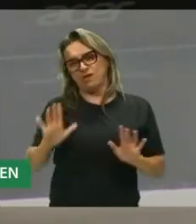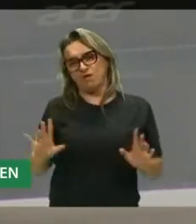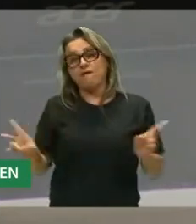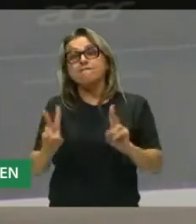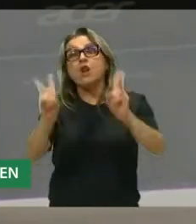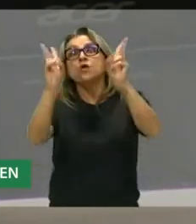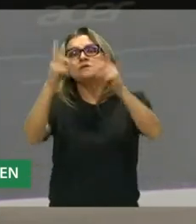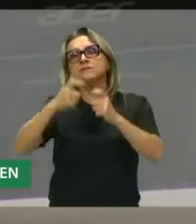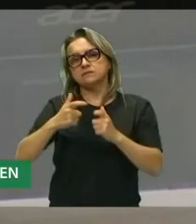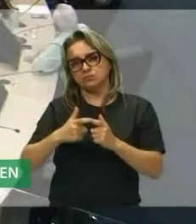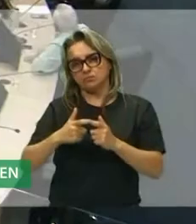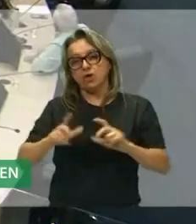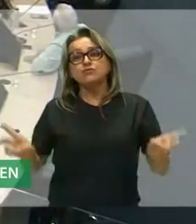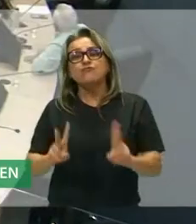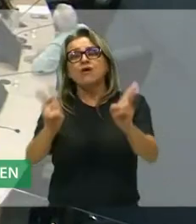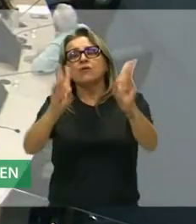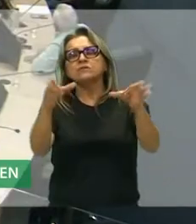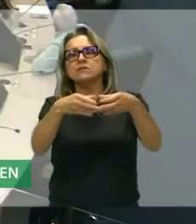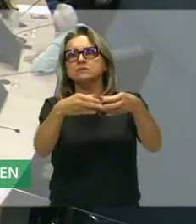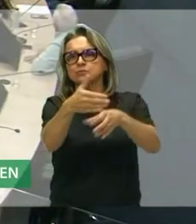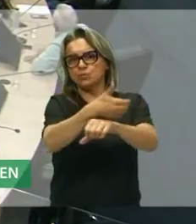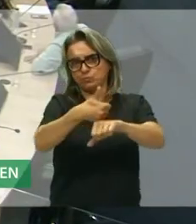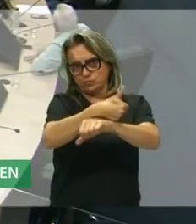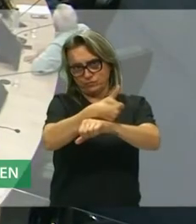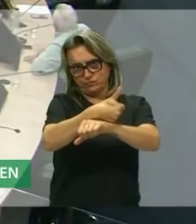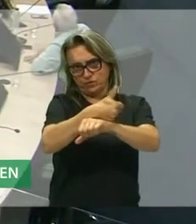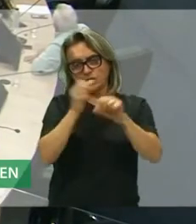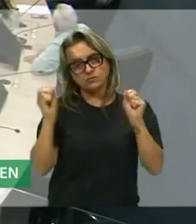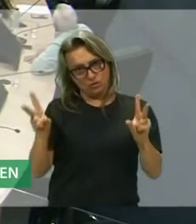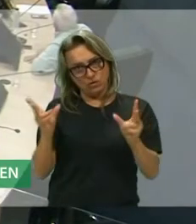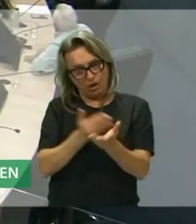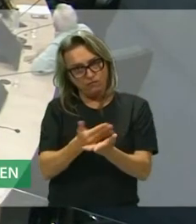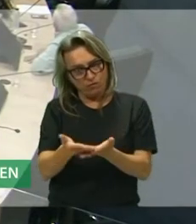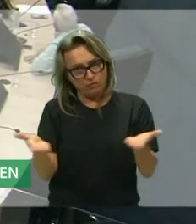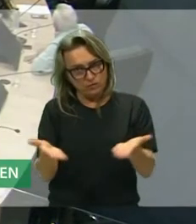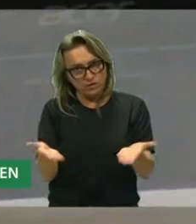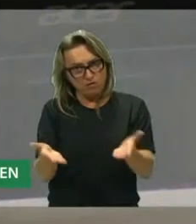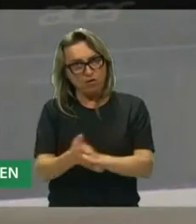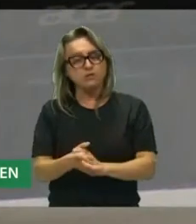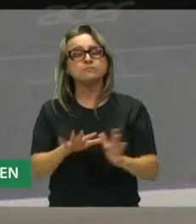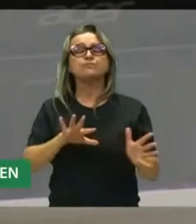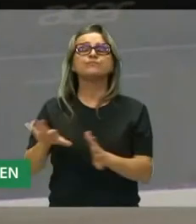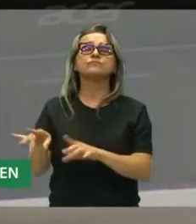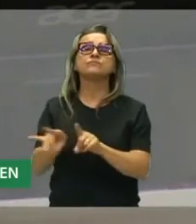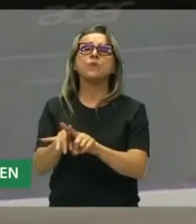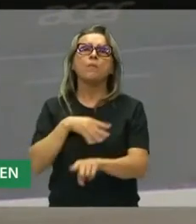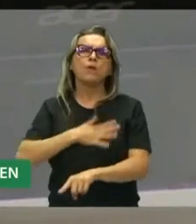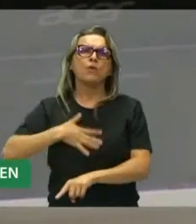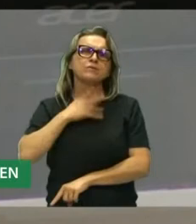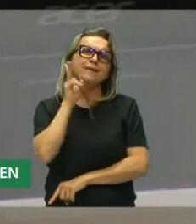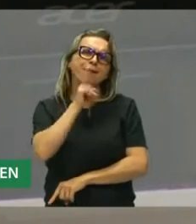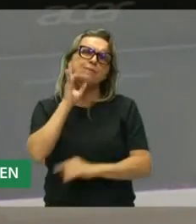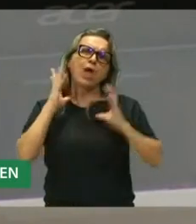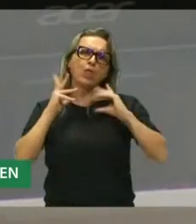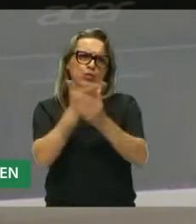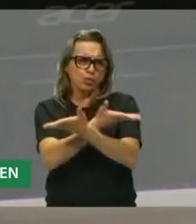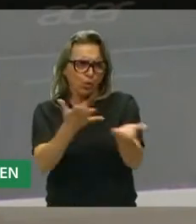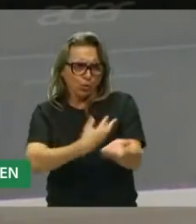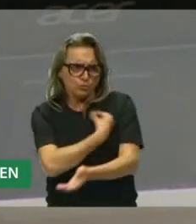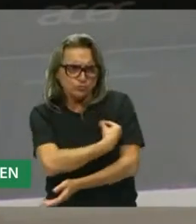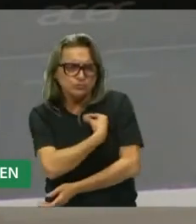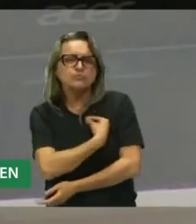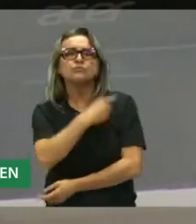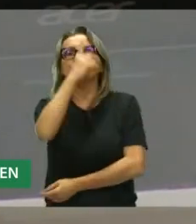médico e do corpo clínico. Bom, eu gostaria de lembrar a todos os presentes que o hospital, além de ser uma